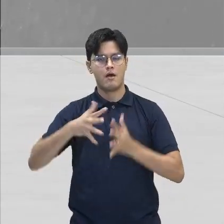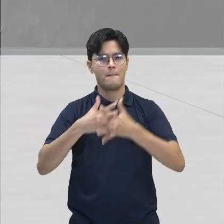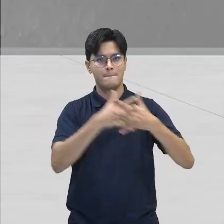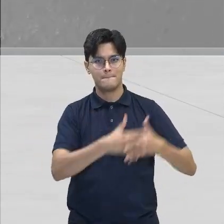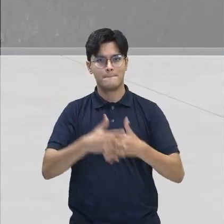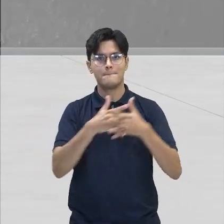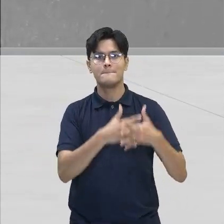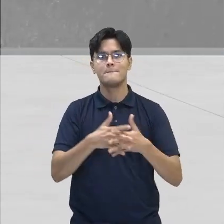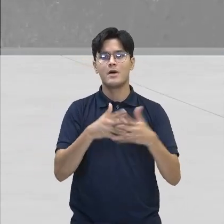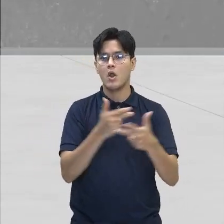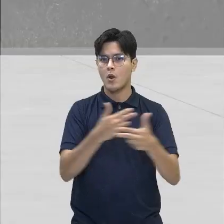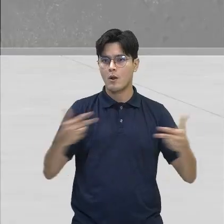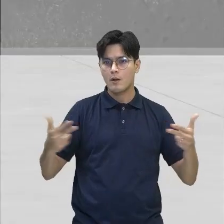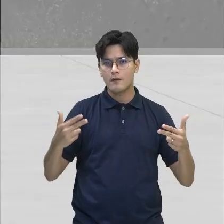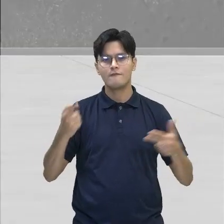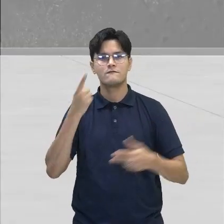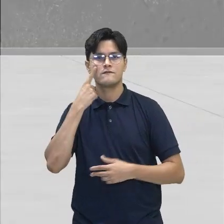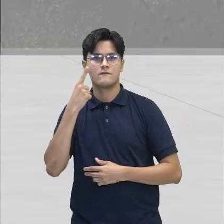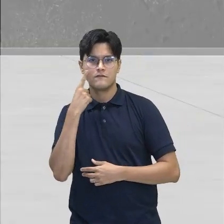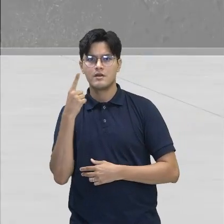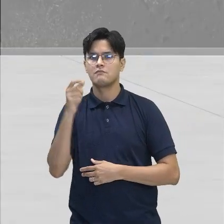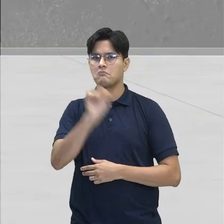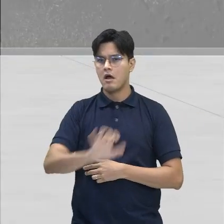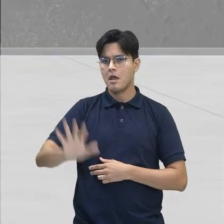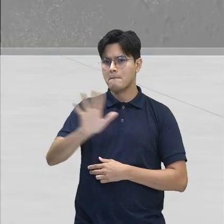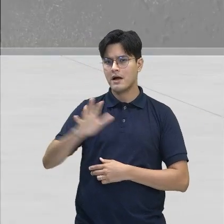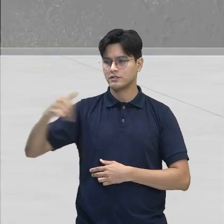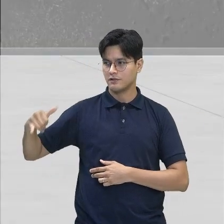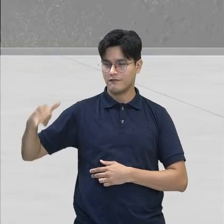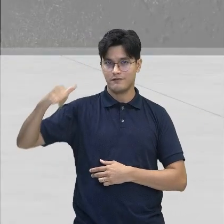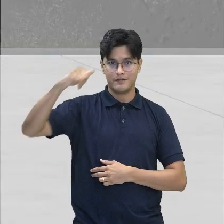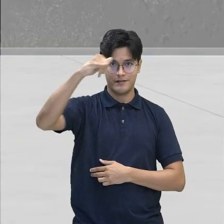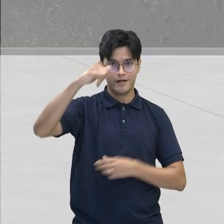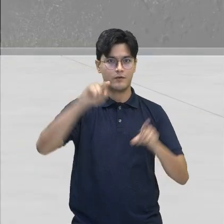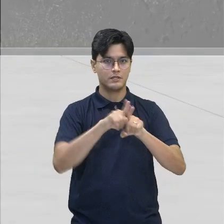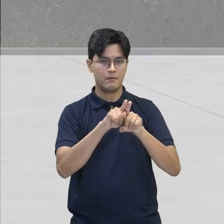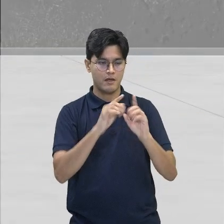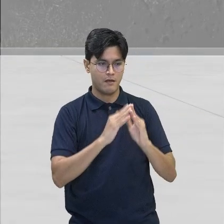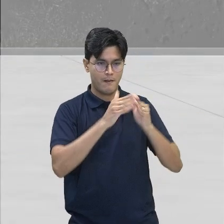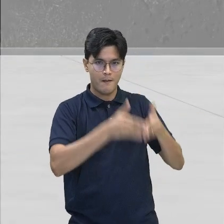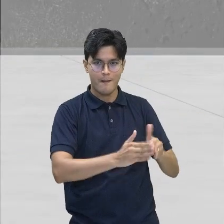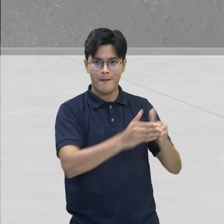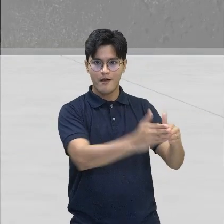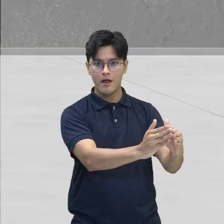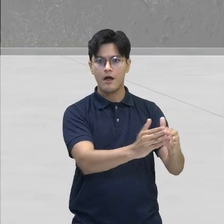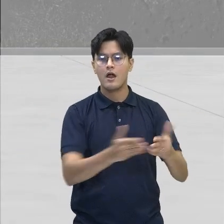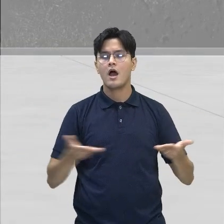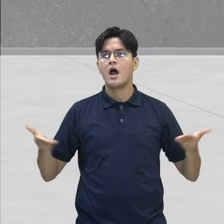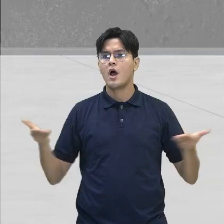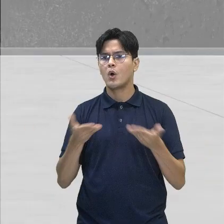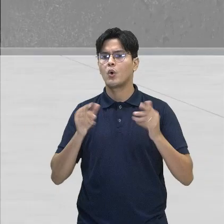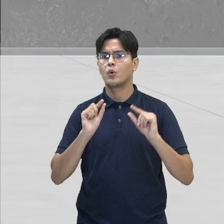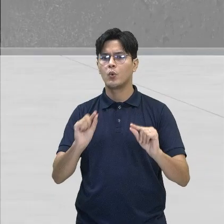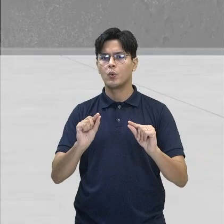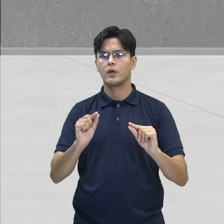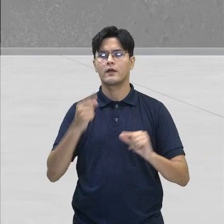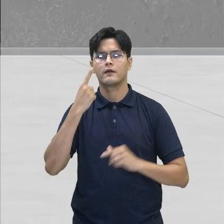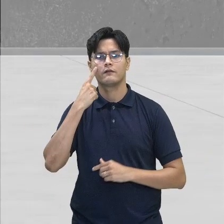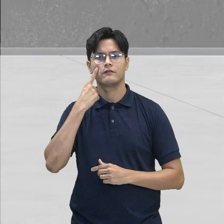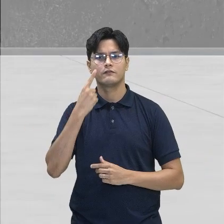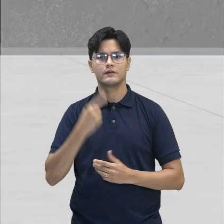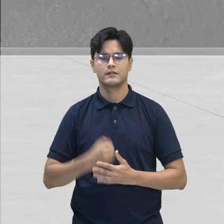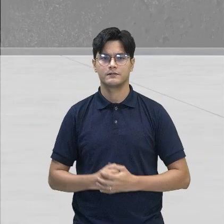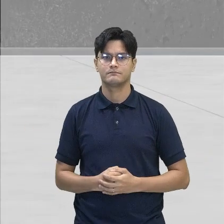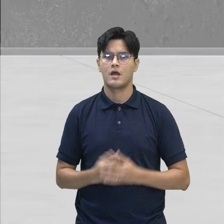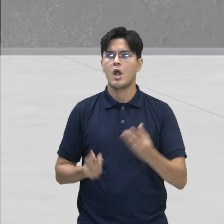transportes, analisando aqui o aéreo e também as embarcações? Agora a gente vai verificar como